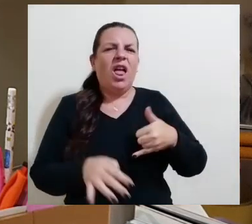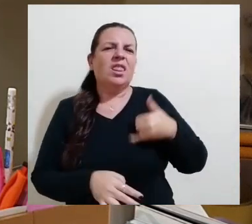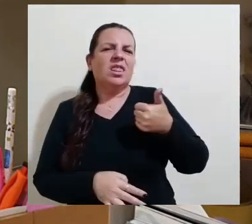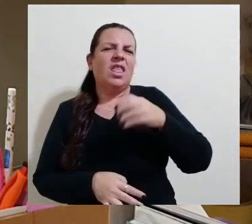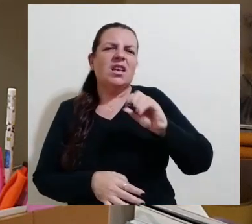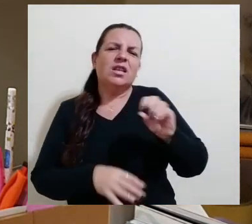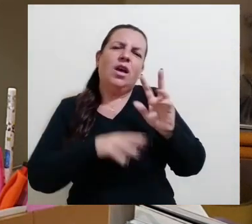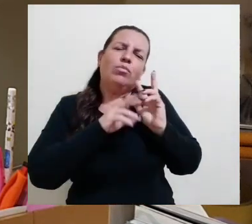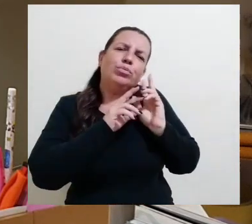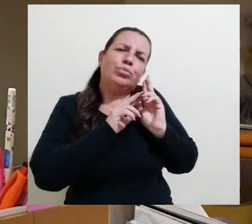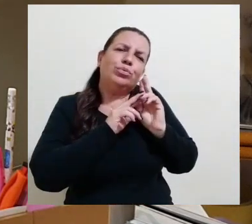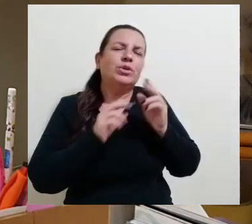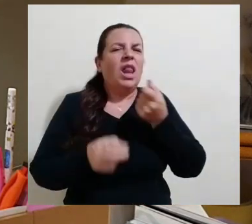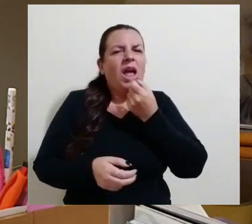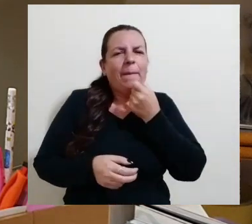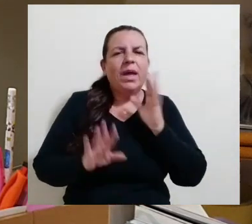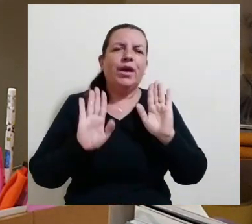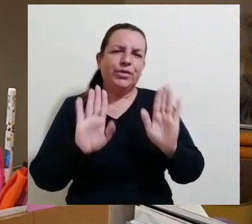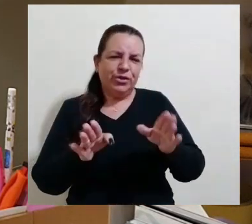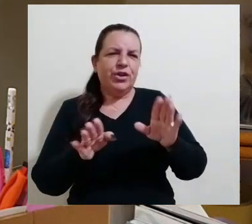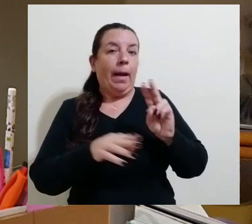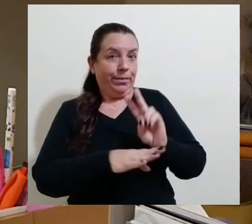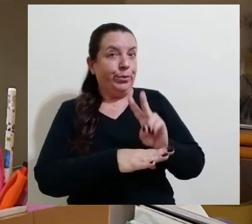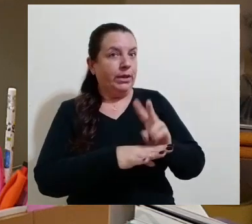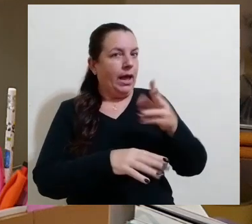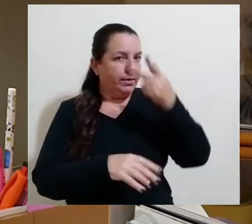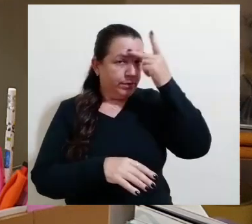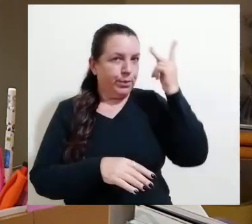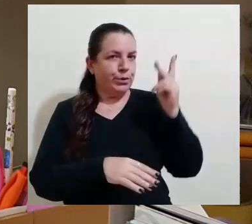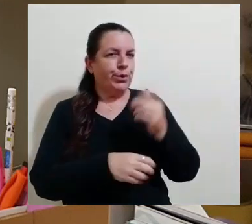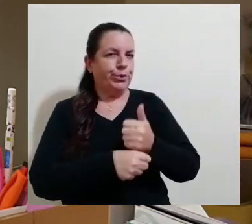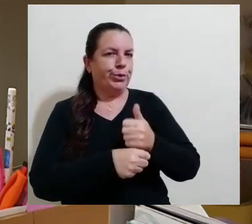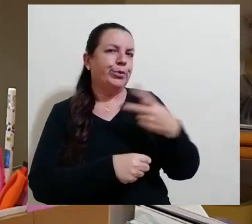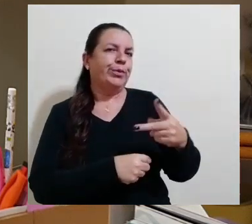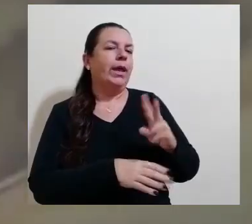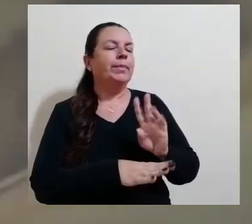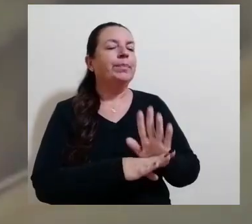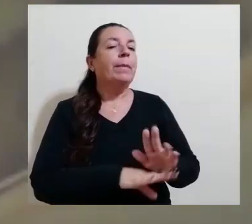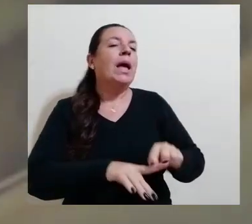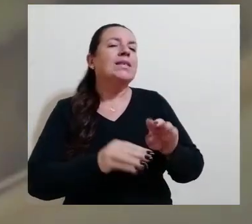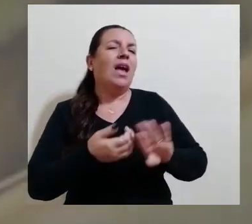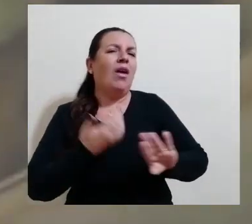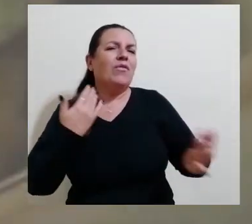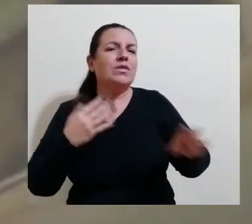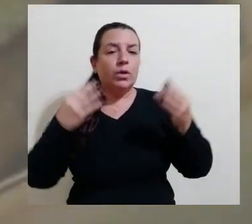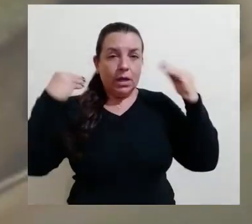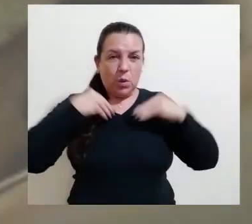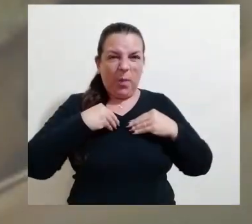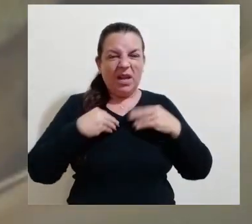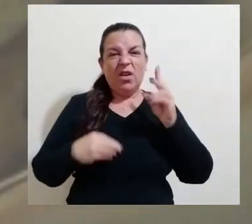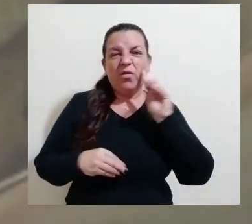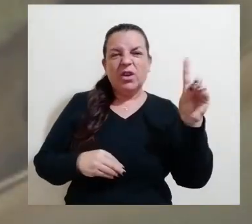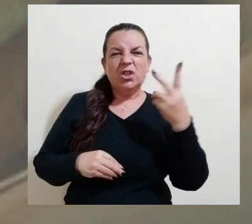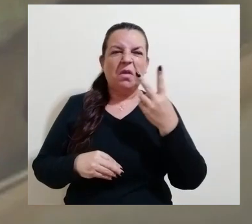e ela tava lá deitadinha ela toma medicamento já ela é bem cuidada pelos donos mas acabou se afastando das cobertas estava com frio foi